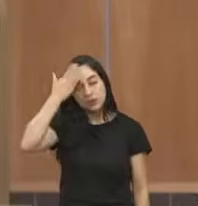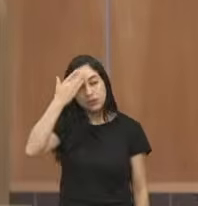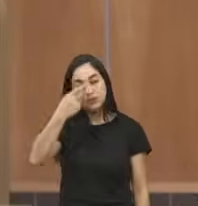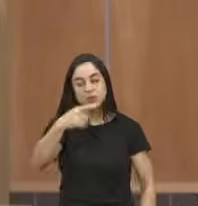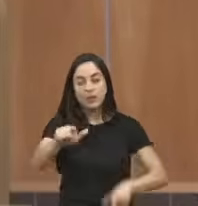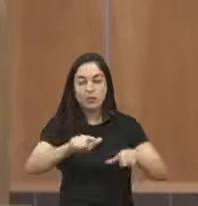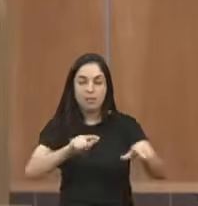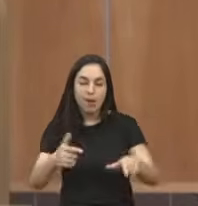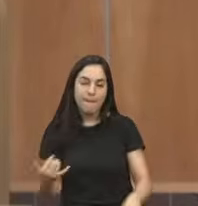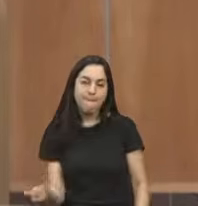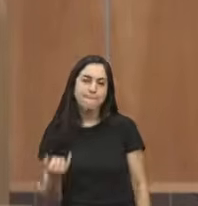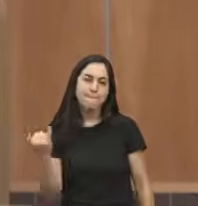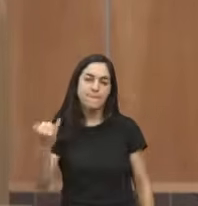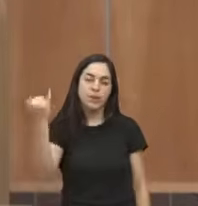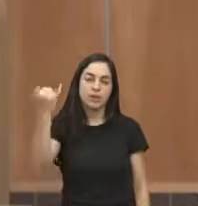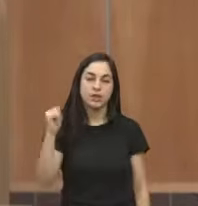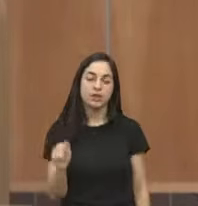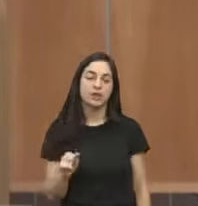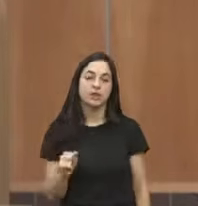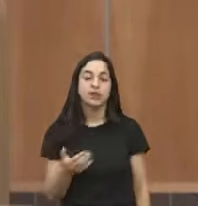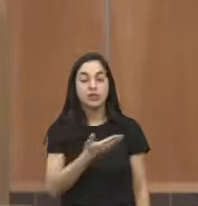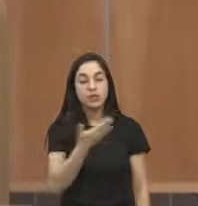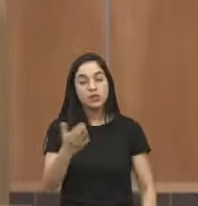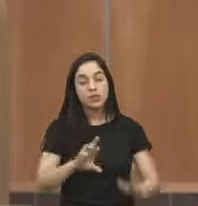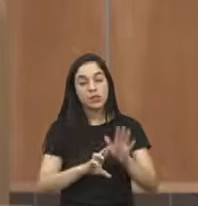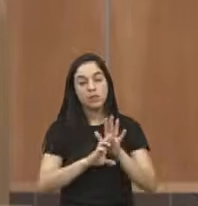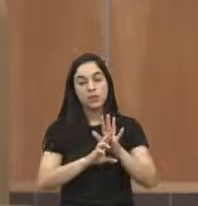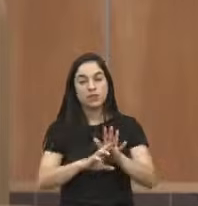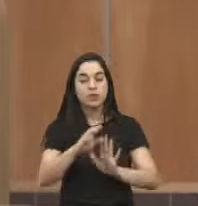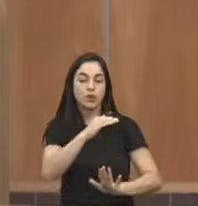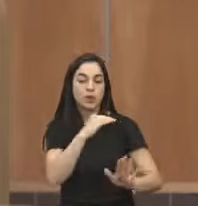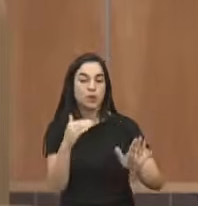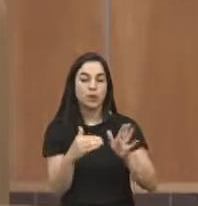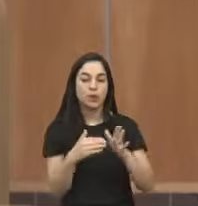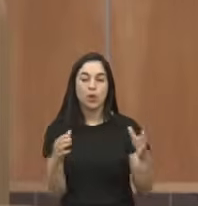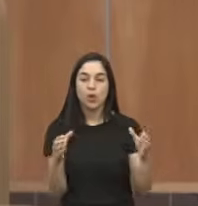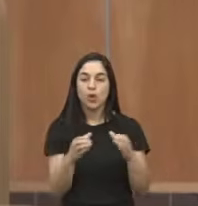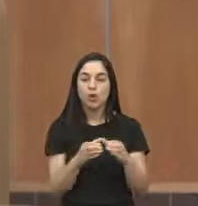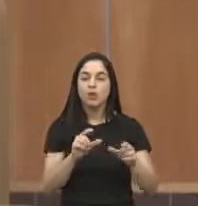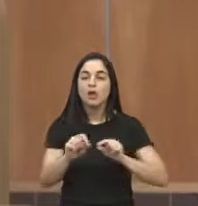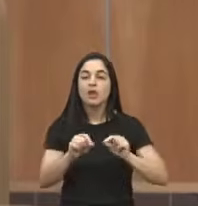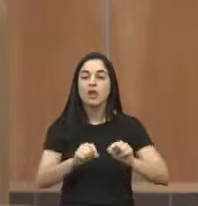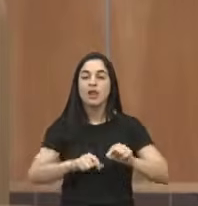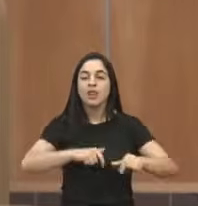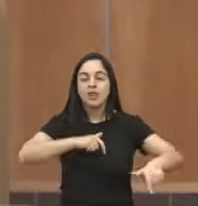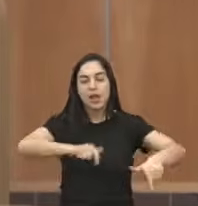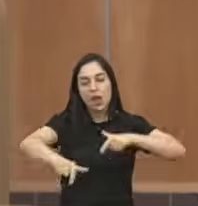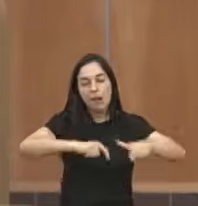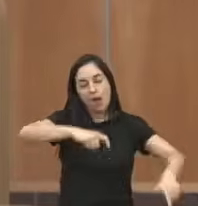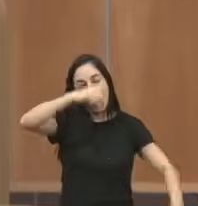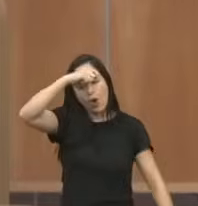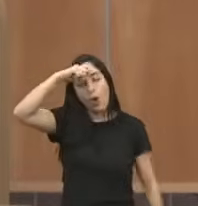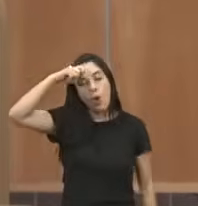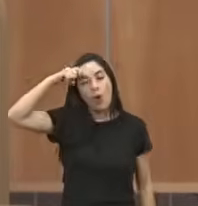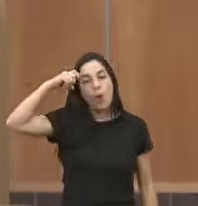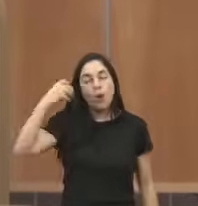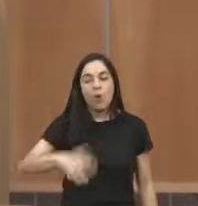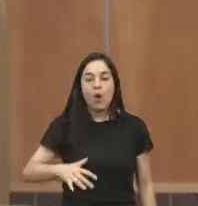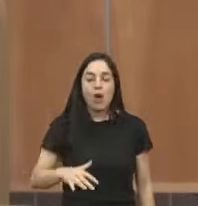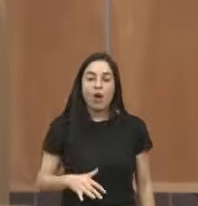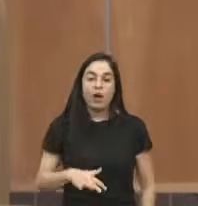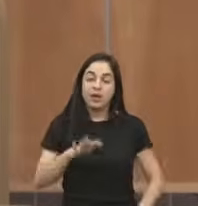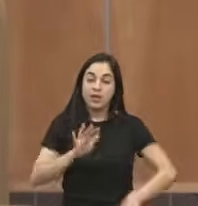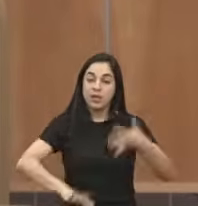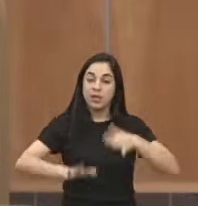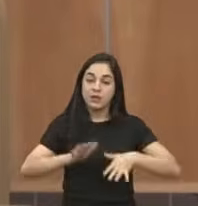trabalho fundamental, importante, e vocês representam toda uma classe que trabalha, que sua camisa, que muitas vezes